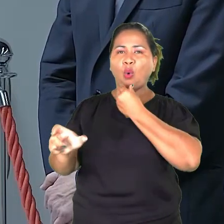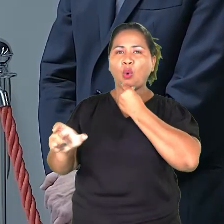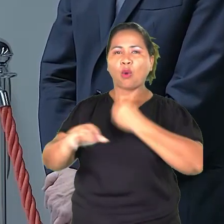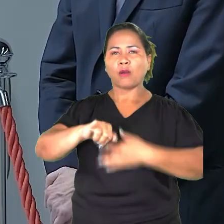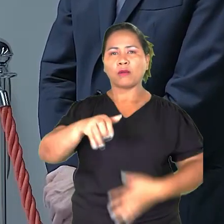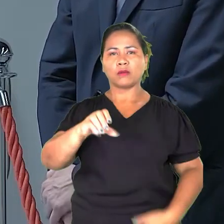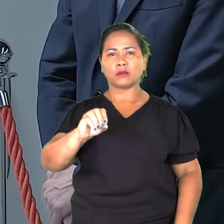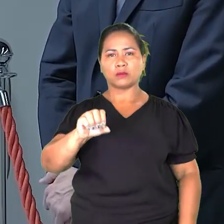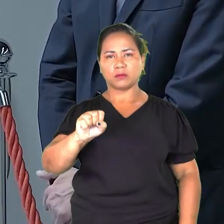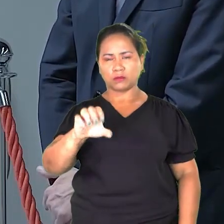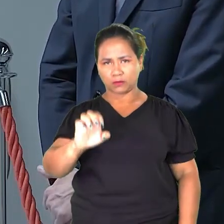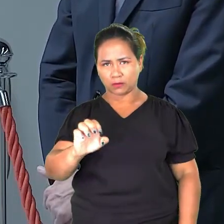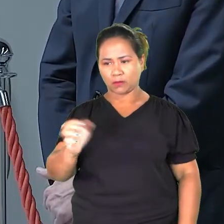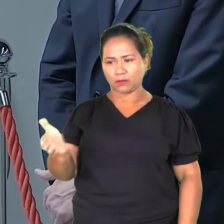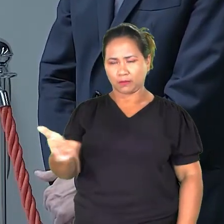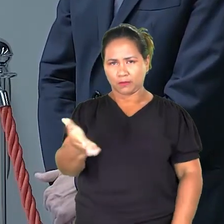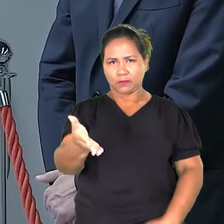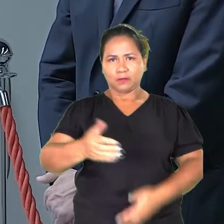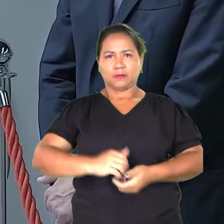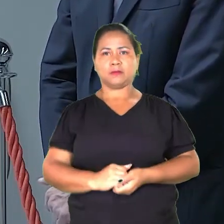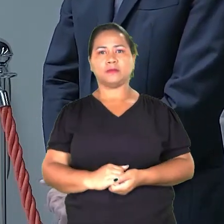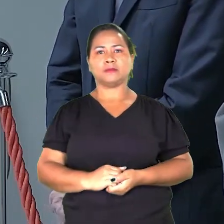senhor José D'Amico Bauab.